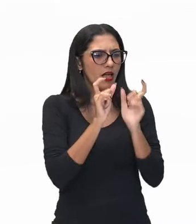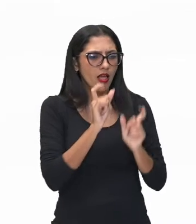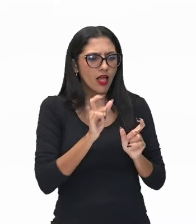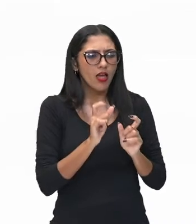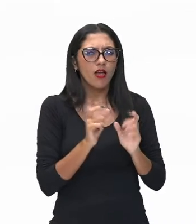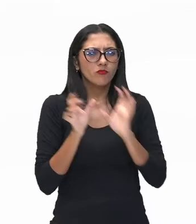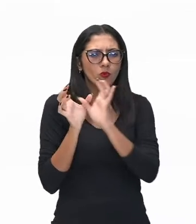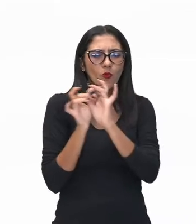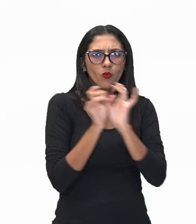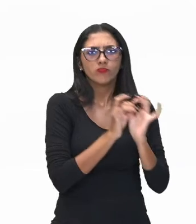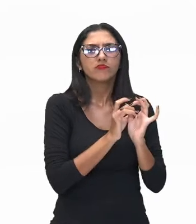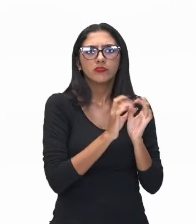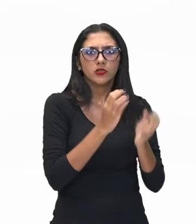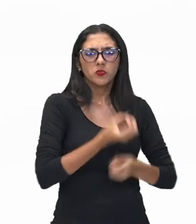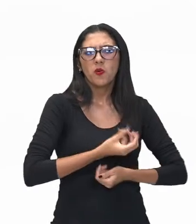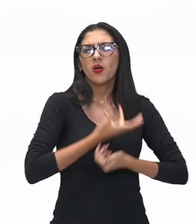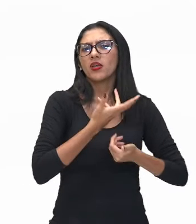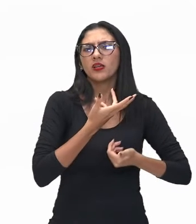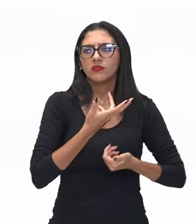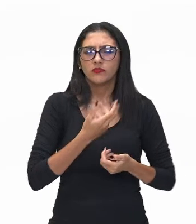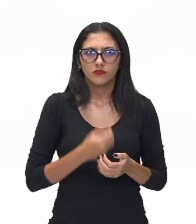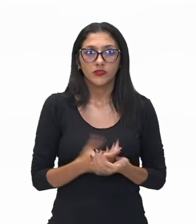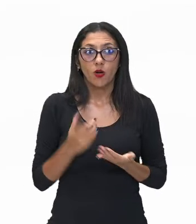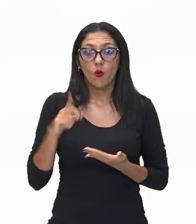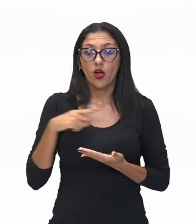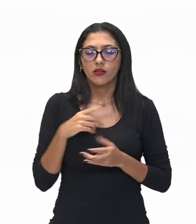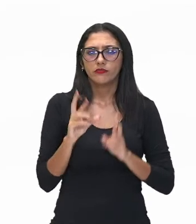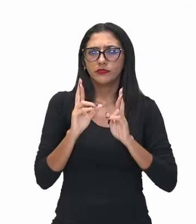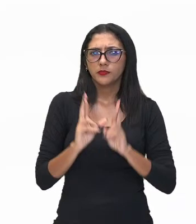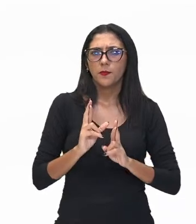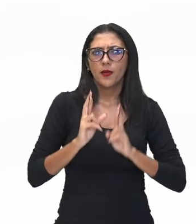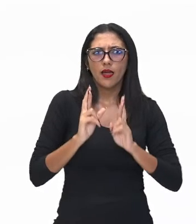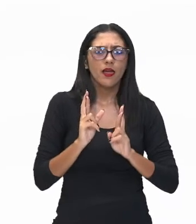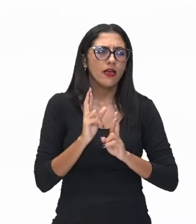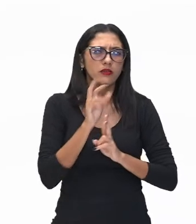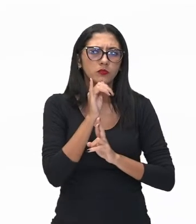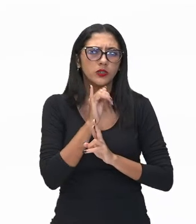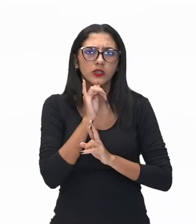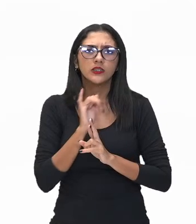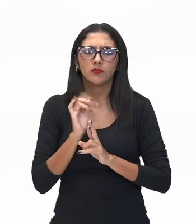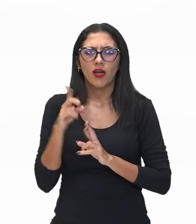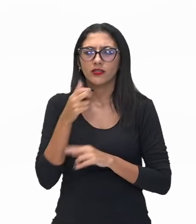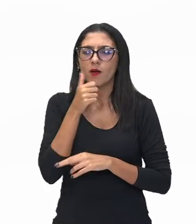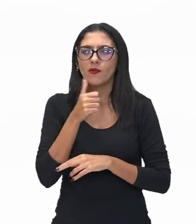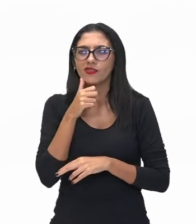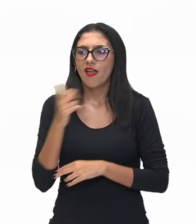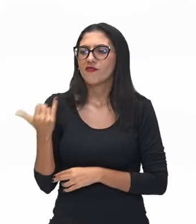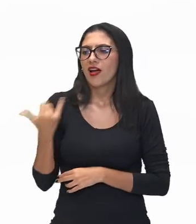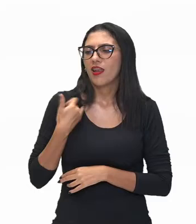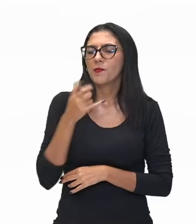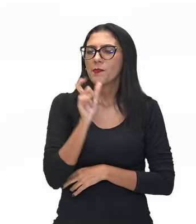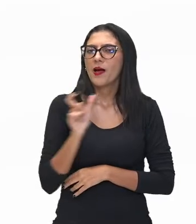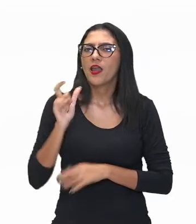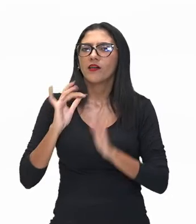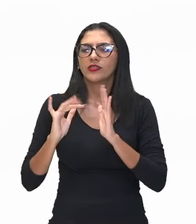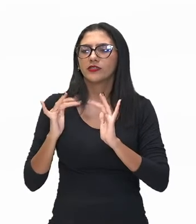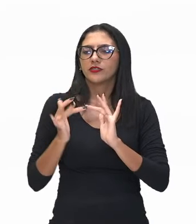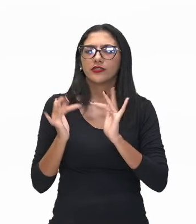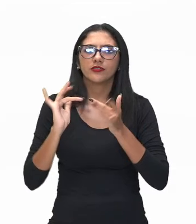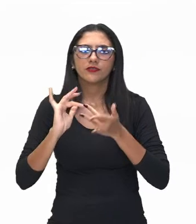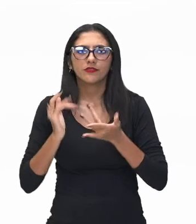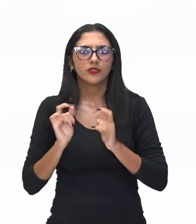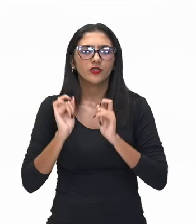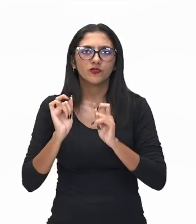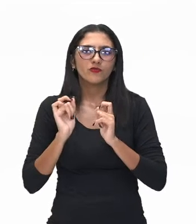palavra, né, sobre amor, sobre paixão, mas vamos ver se isso vai acontecer. Aí ele pede, fala uma palavra que te